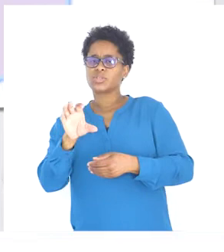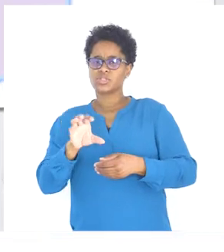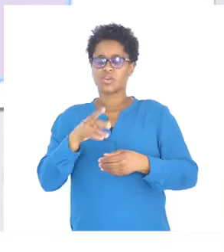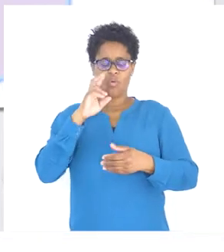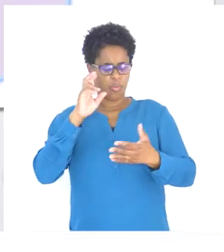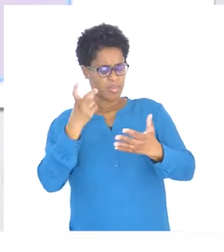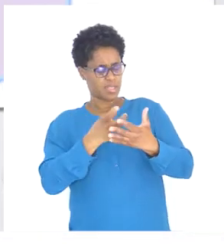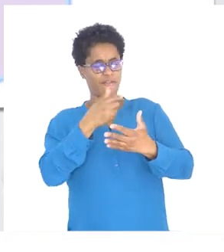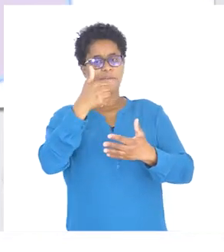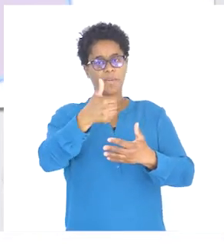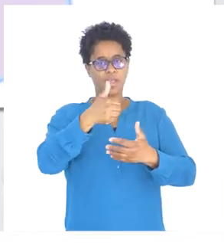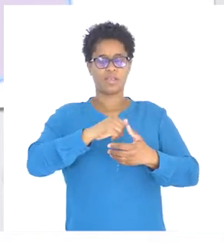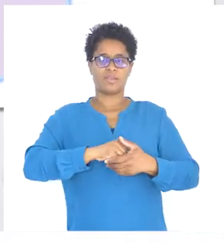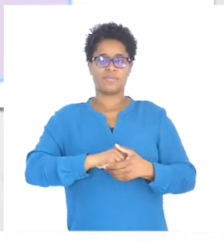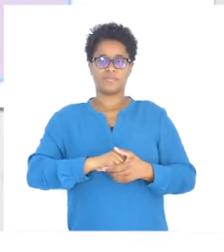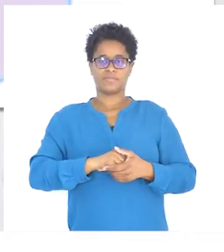Observem bem